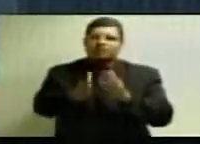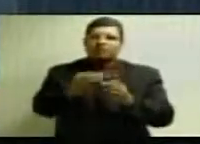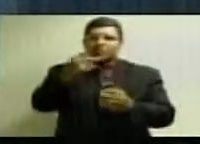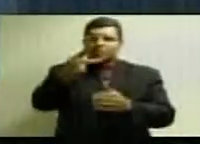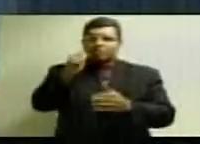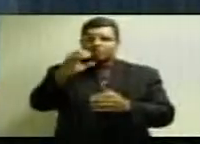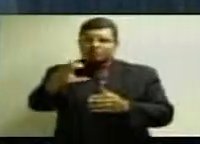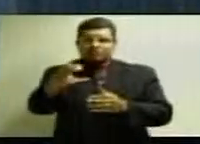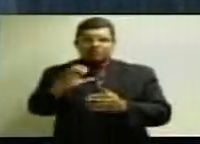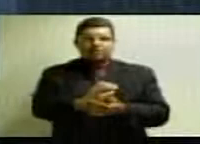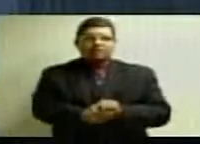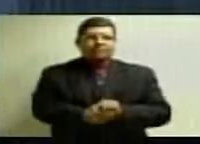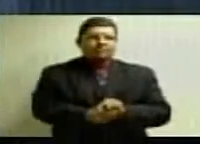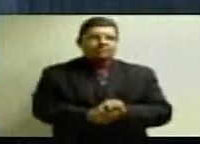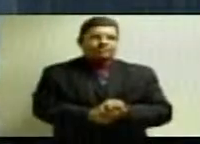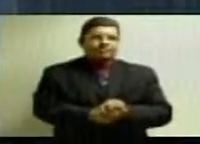PAC,